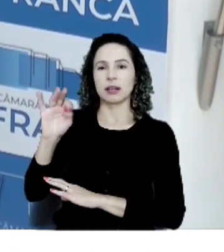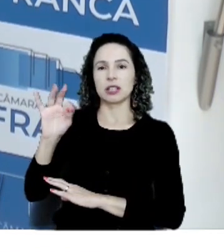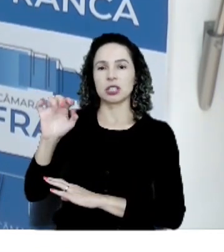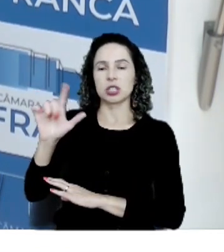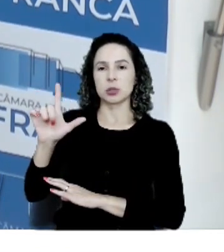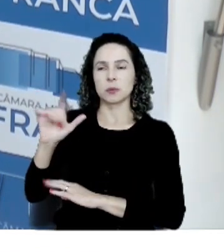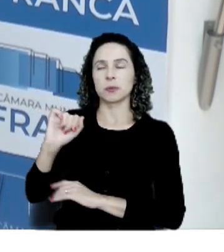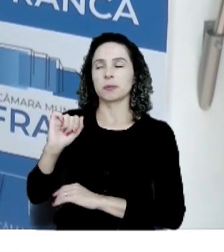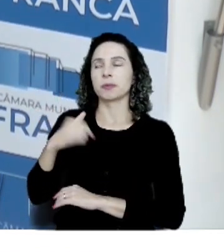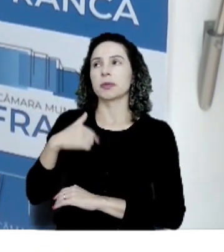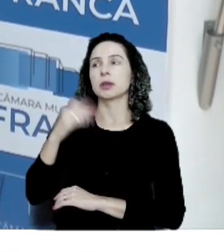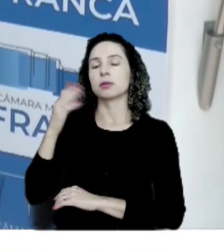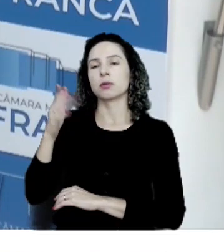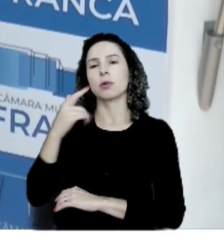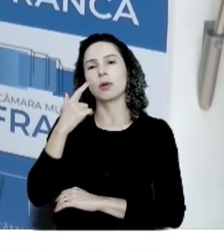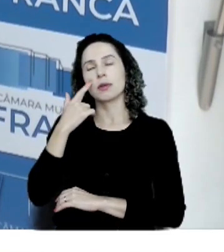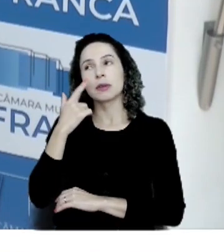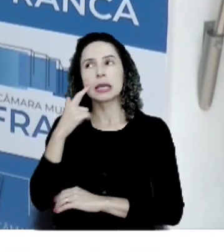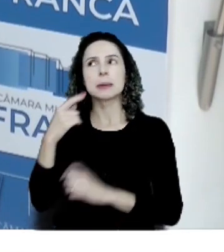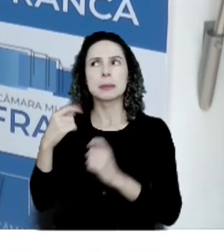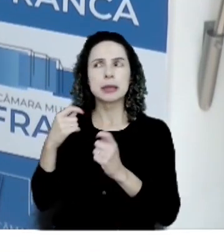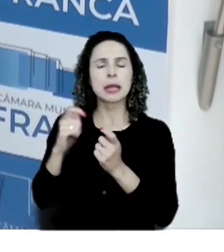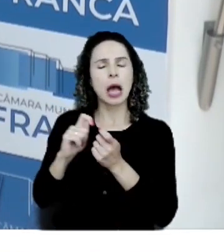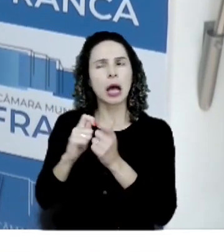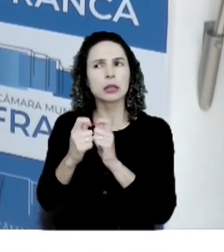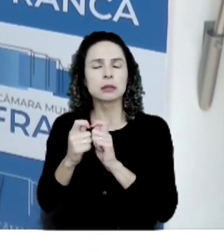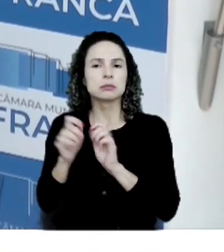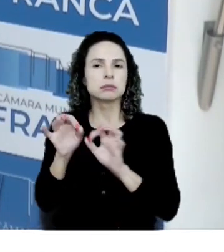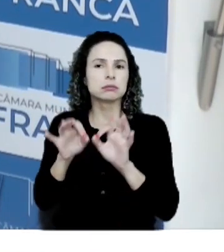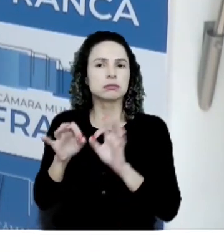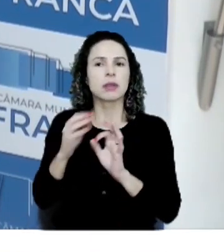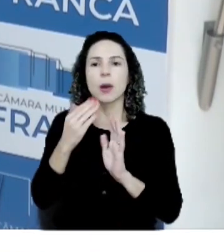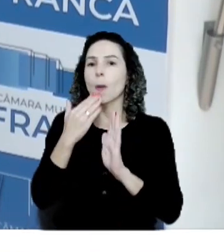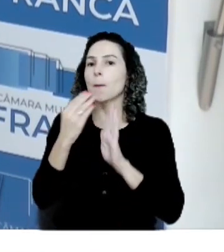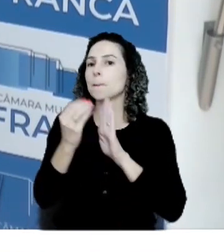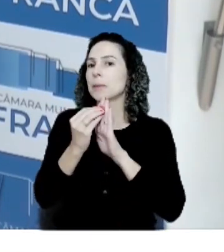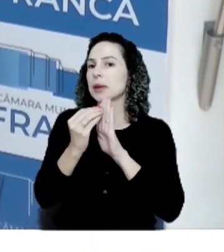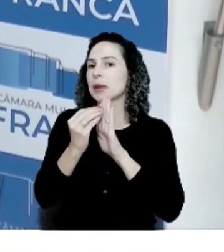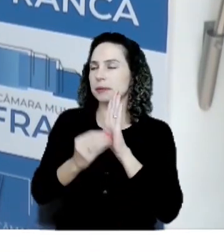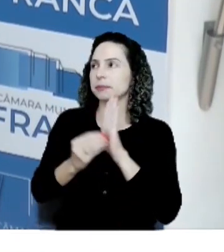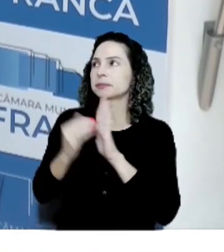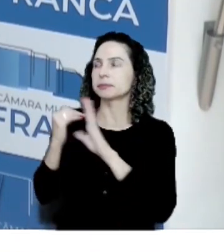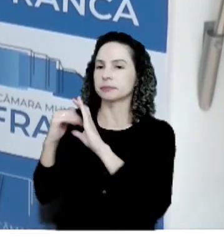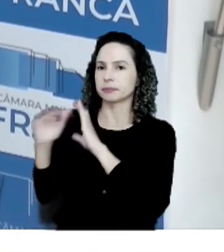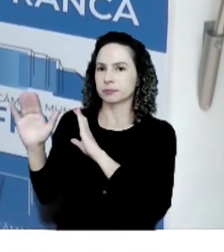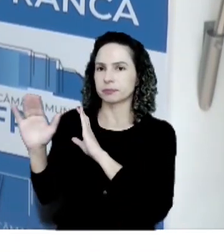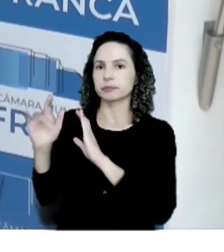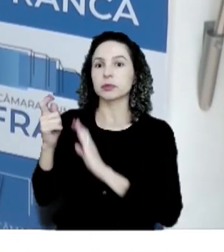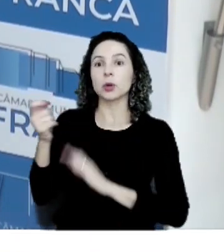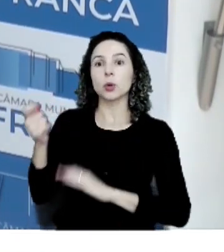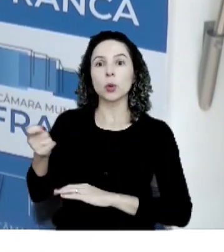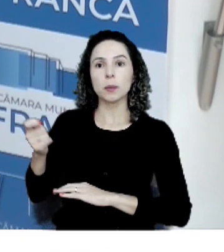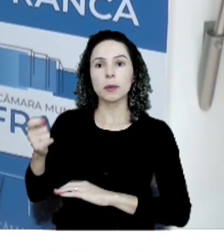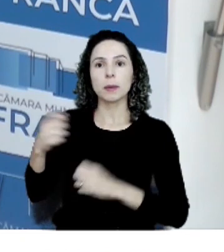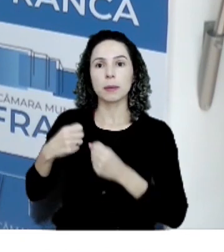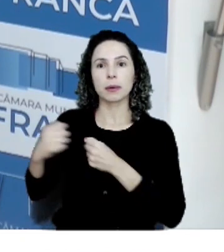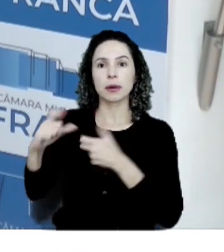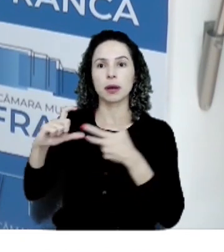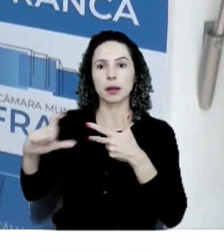Lá tem alguns ajustes que precisa ser feito. Fiz um requerimento cobrando o executivo que